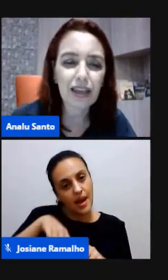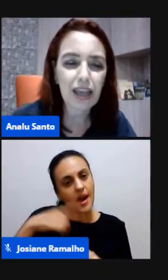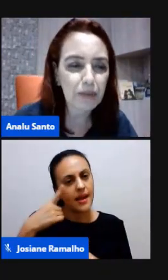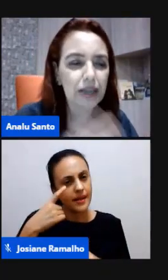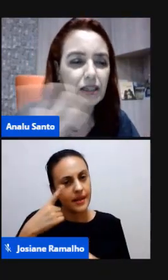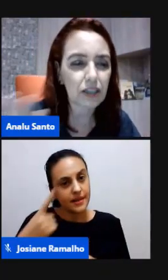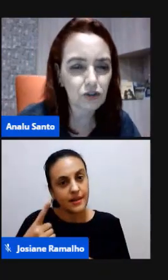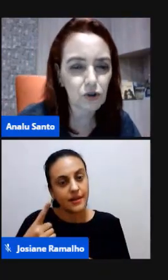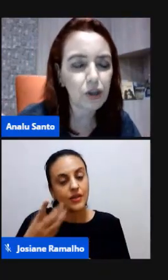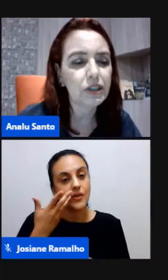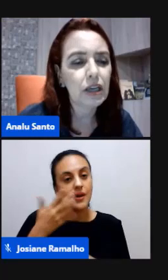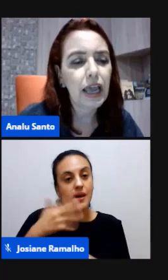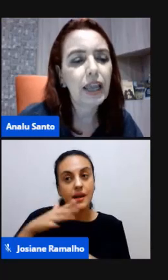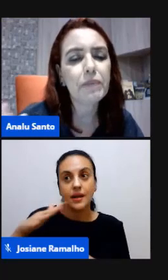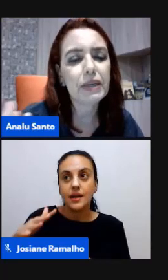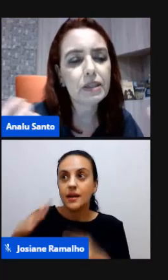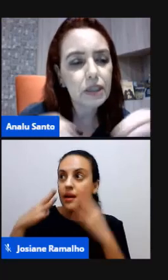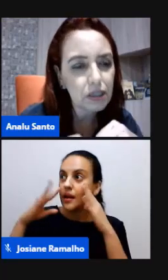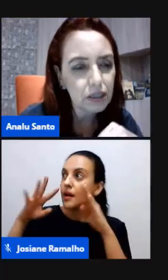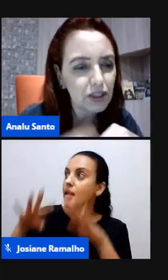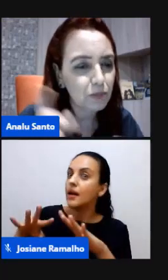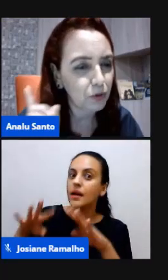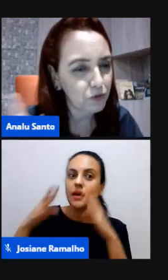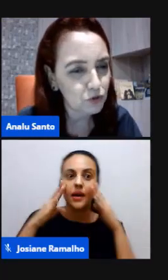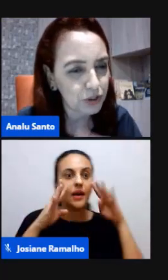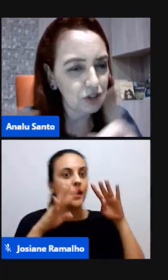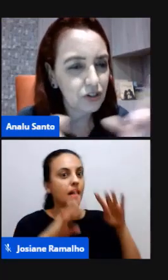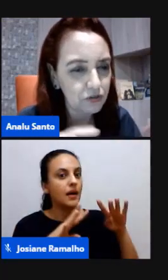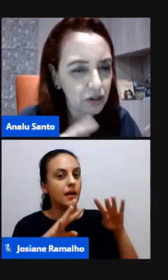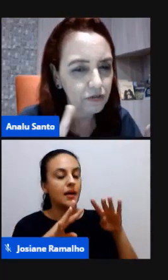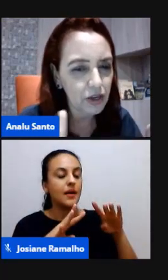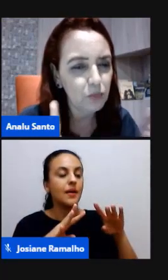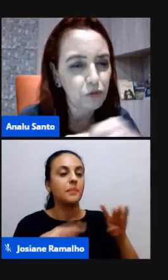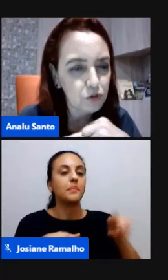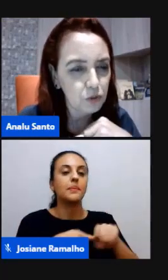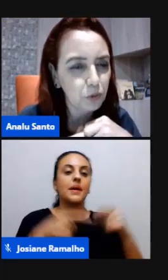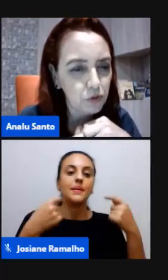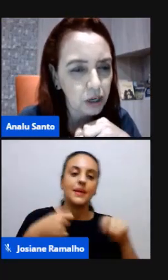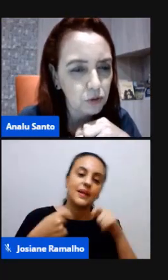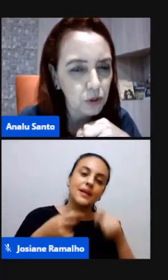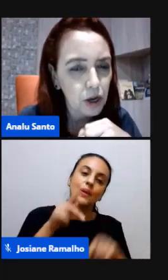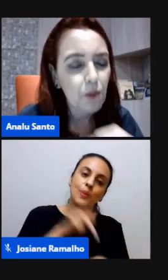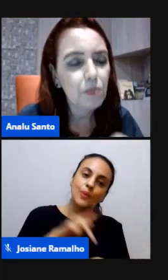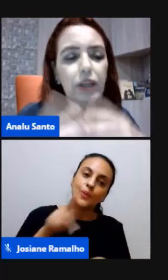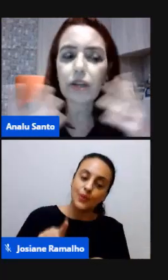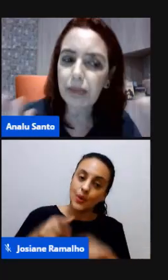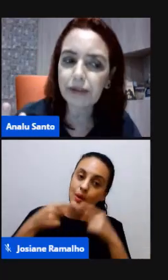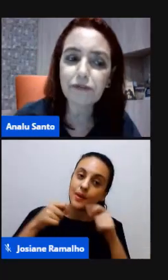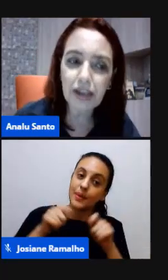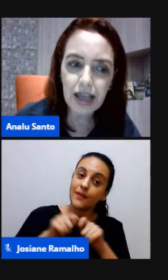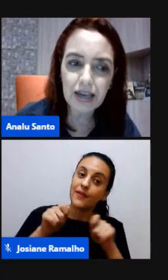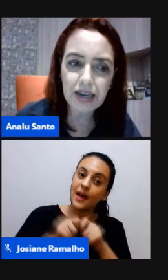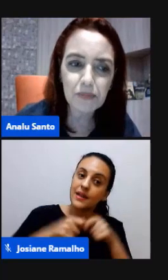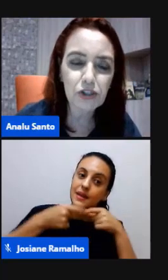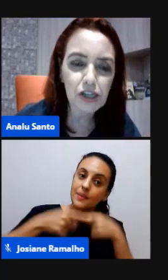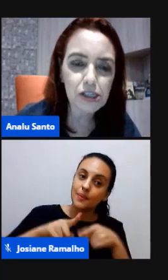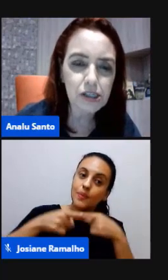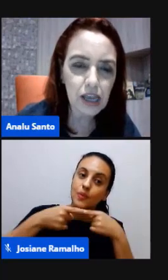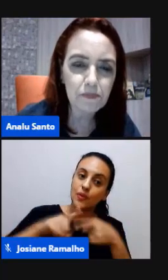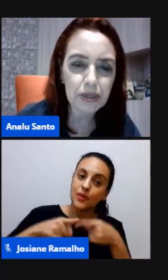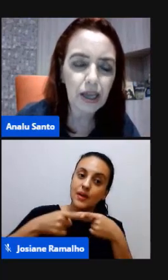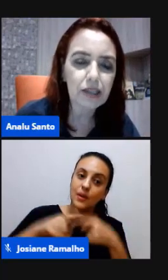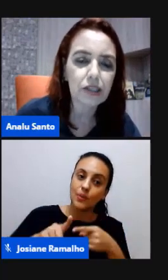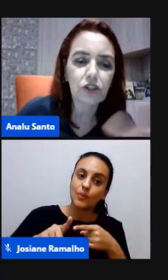distraem, né, para essas questões, ela precisa desse professor que a gente vai ver, o professor provocador, porque também não vai dar, né, para a